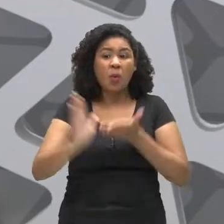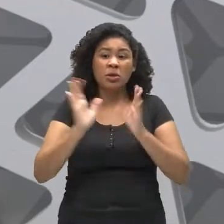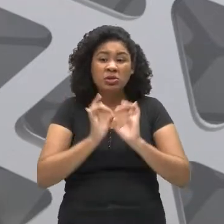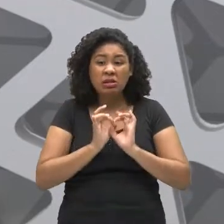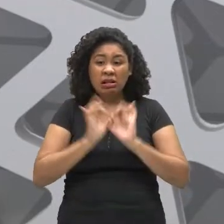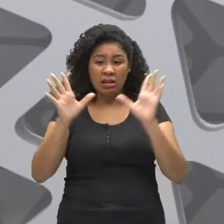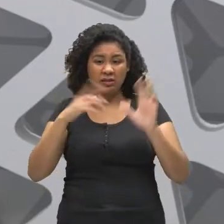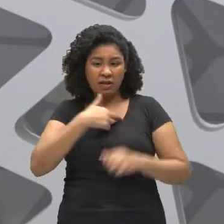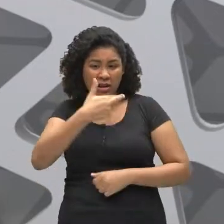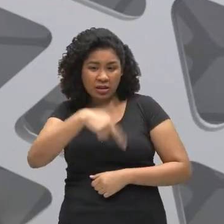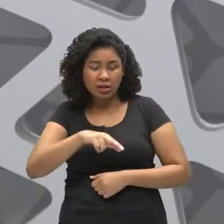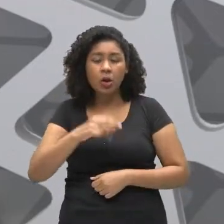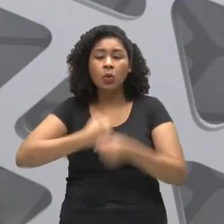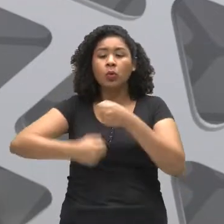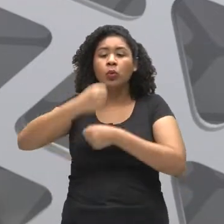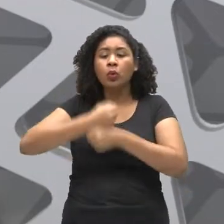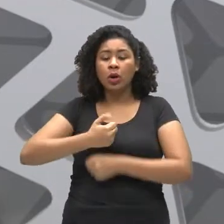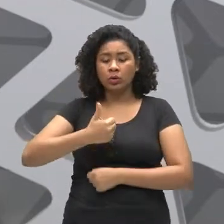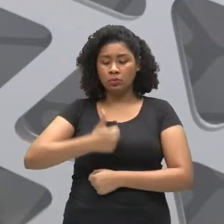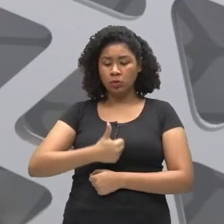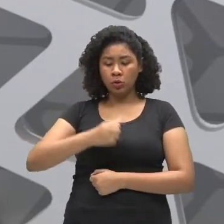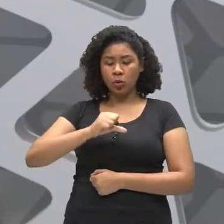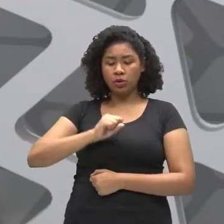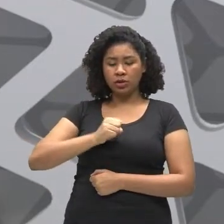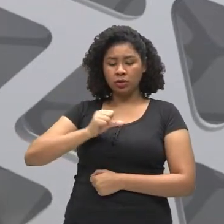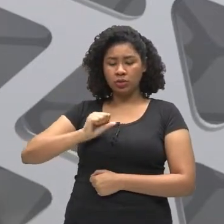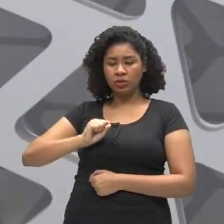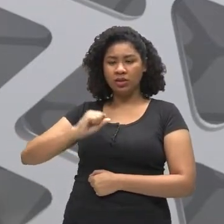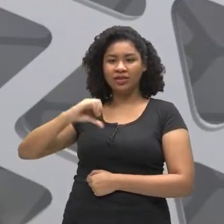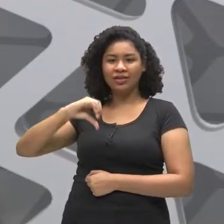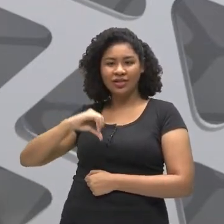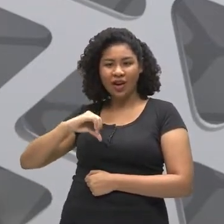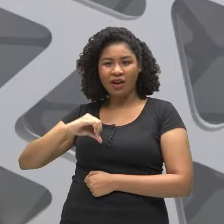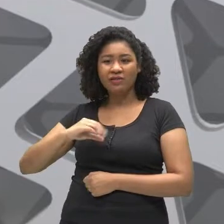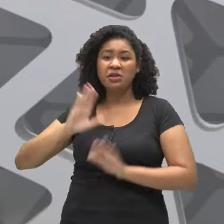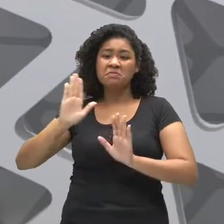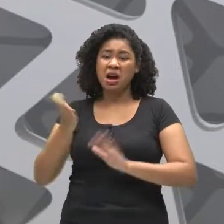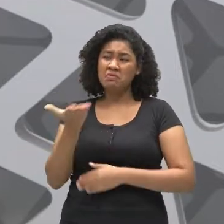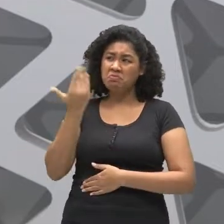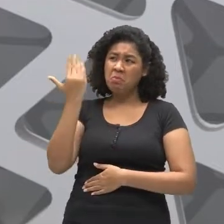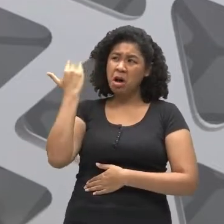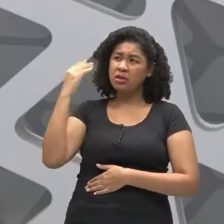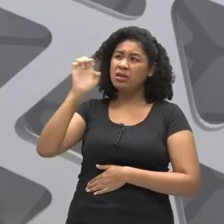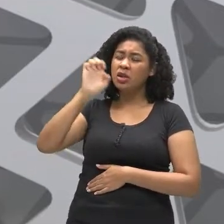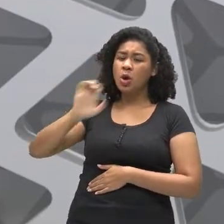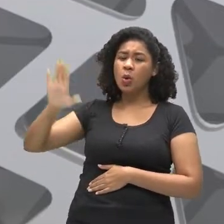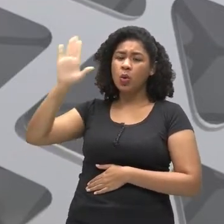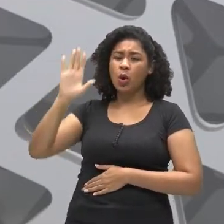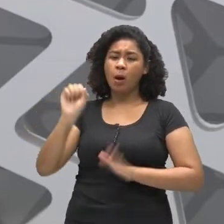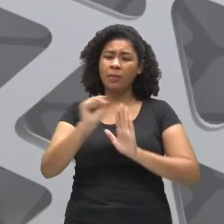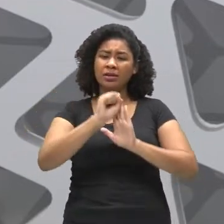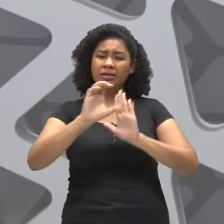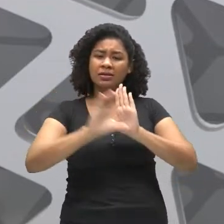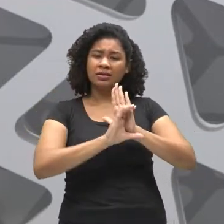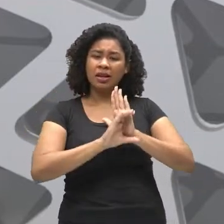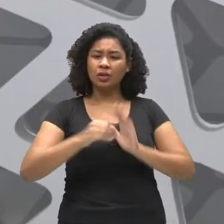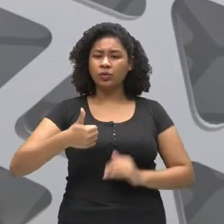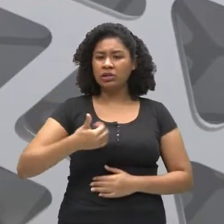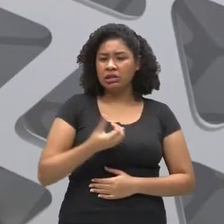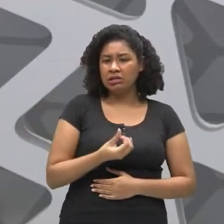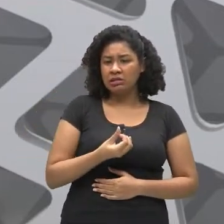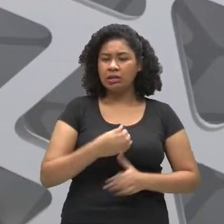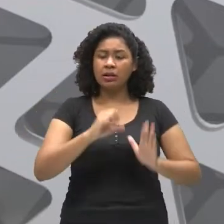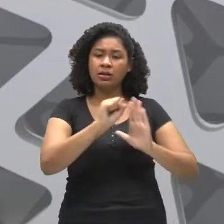1889. Vocês imaginam então que lá na Europa, século XVI, século XV, o que o rei definia